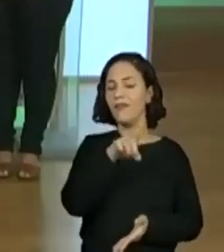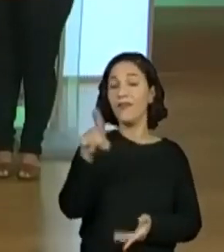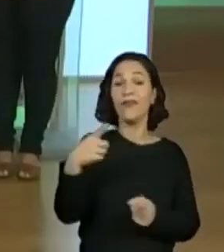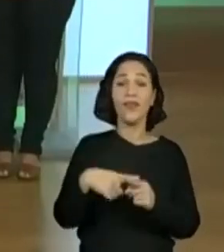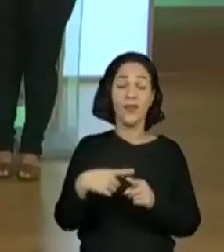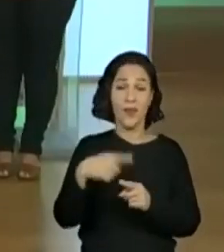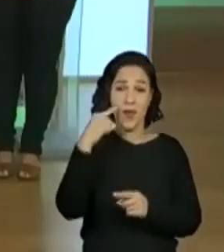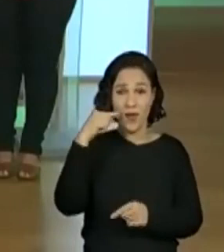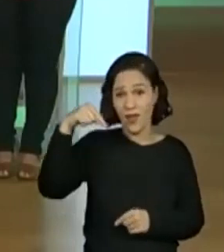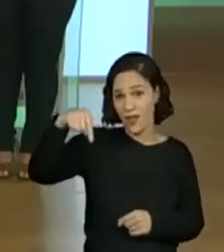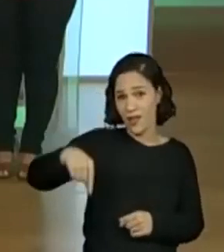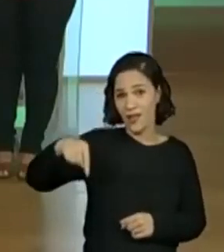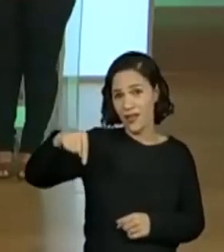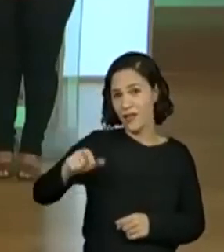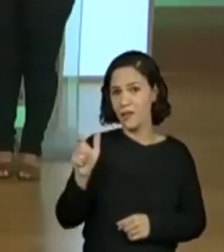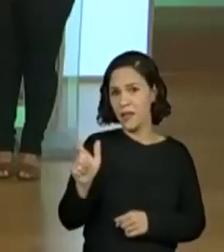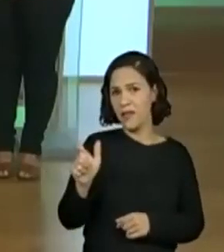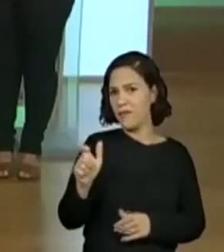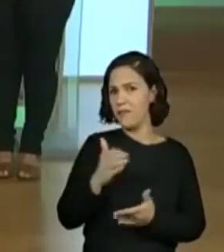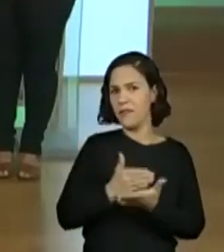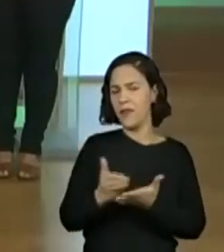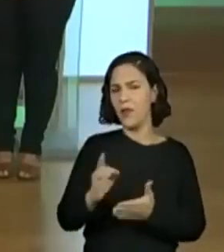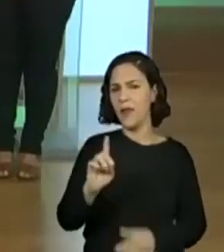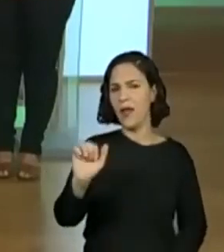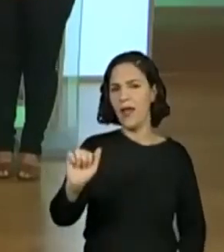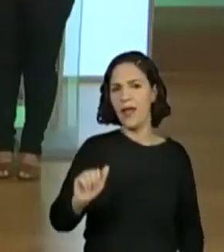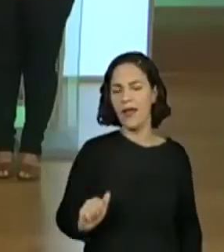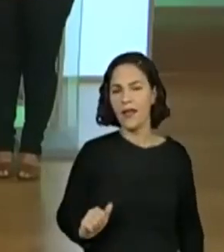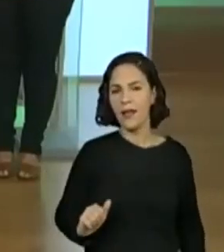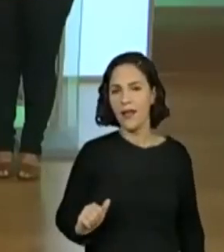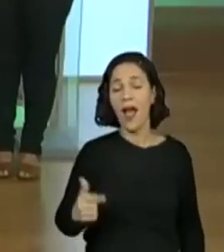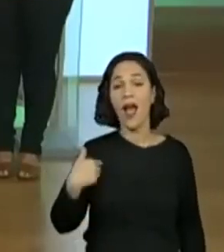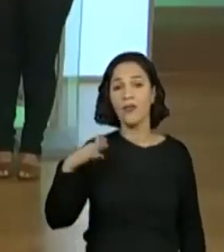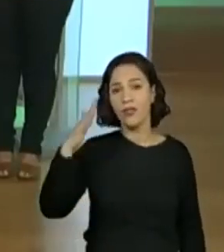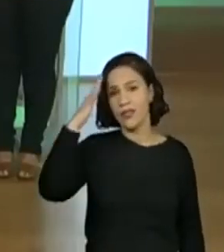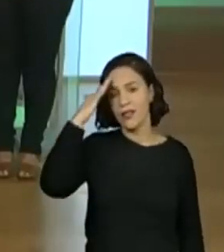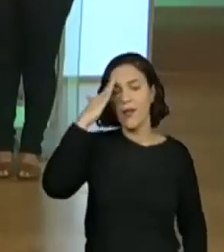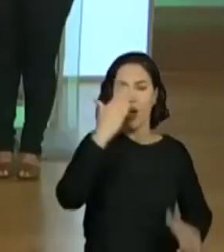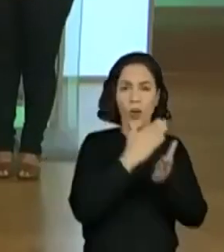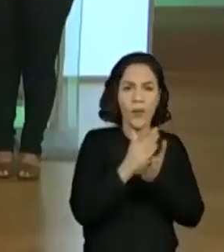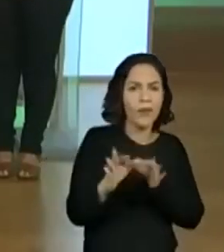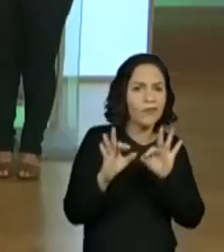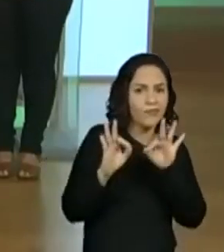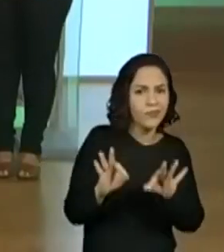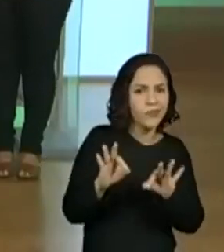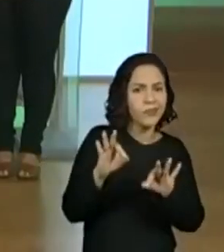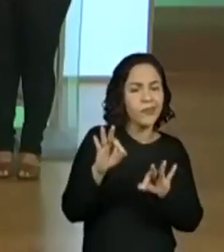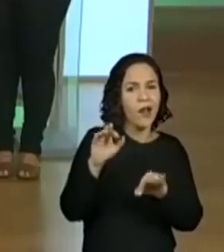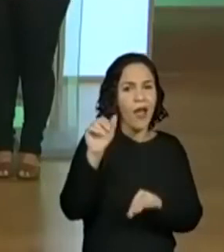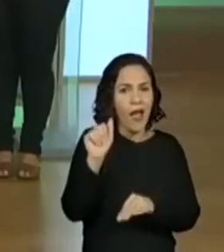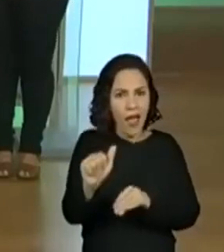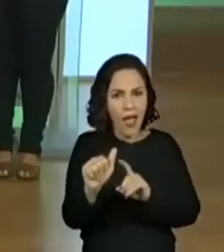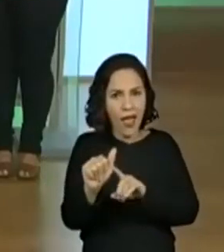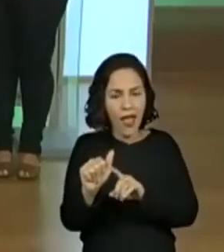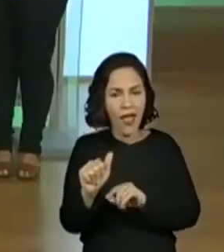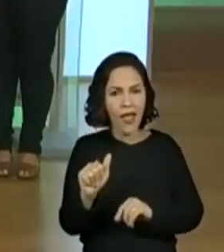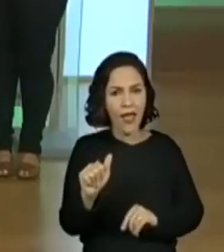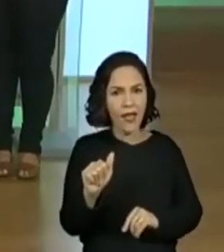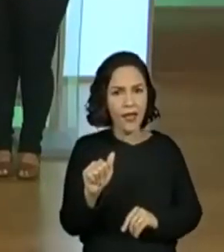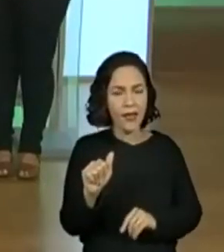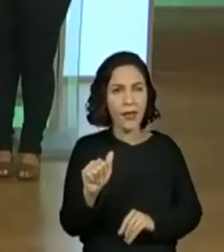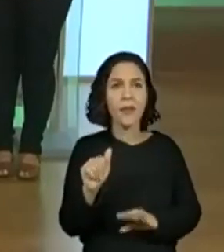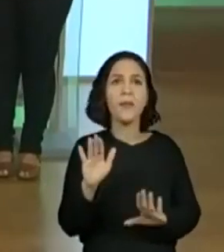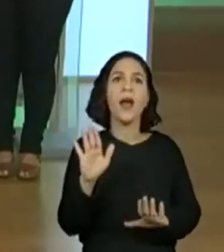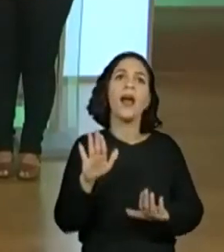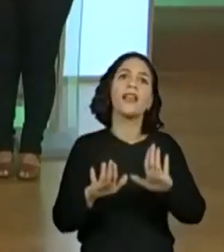palavra, né, que tá embaixo não começa com A. Se a gente já fechou que começa com A... Mas tem o A no comecinho, às